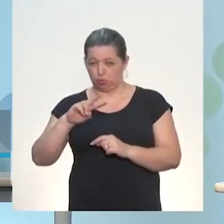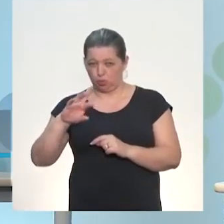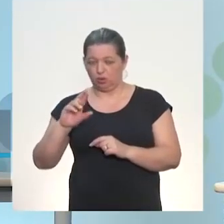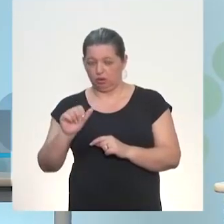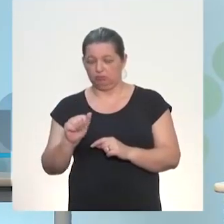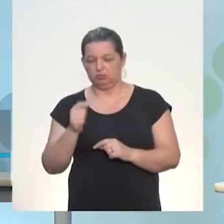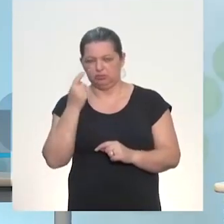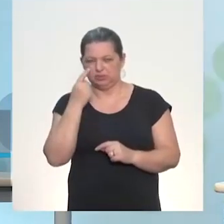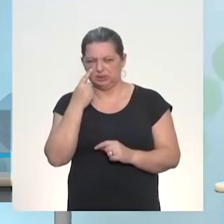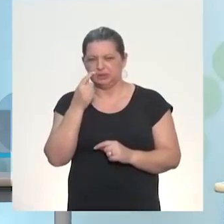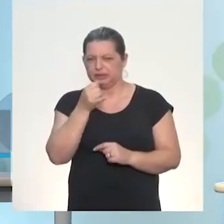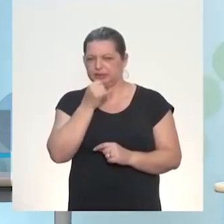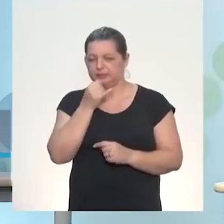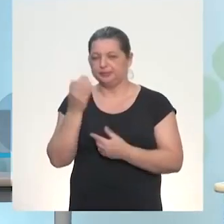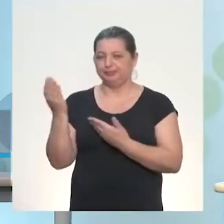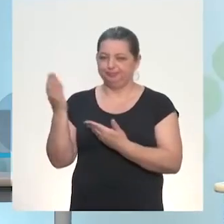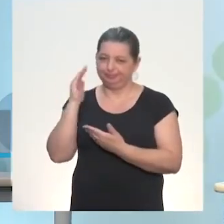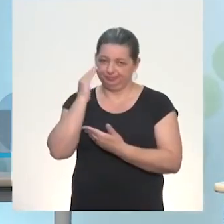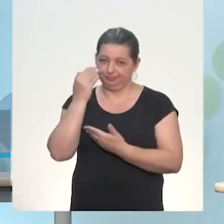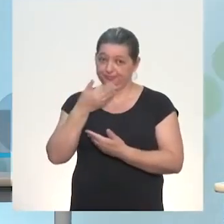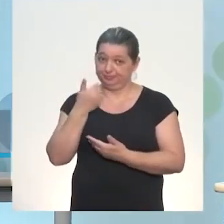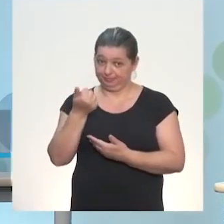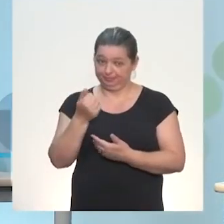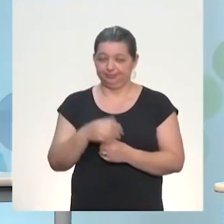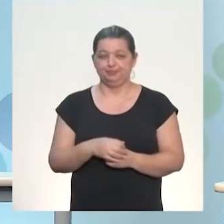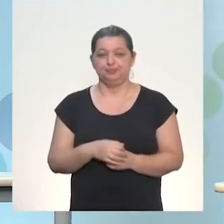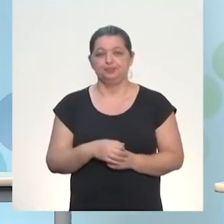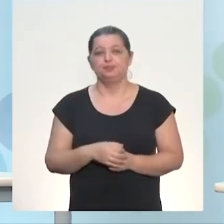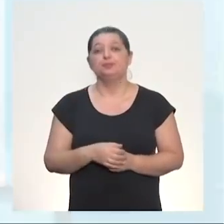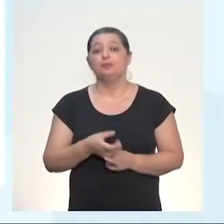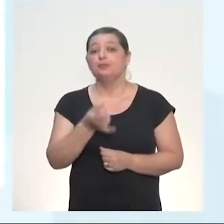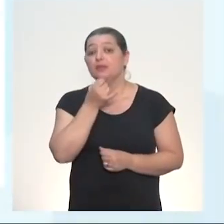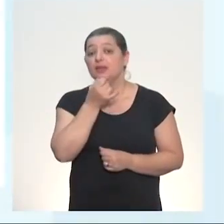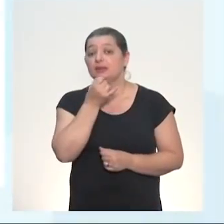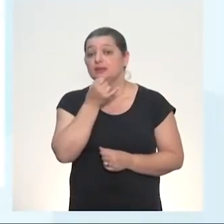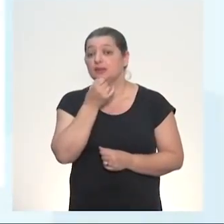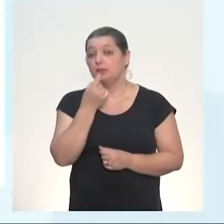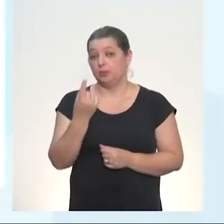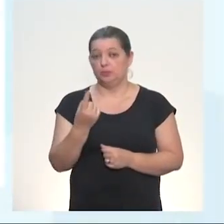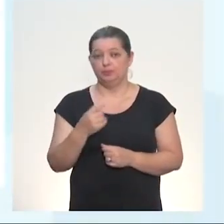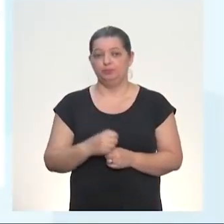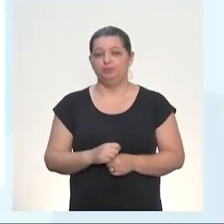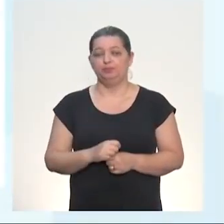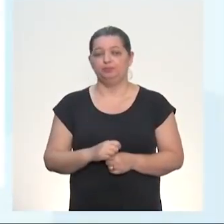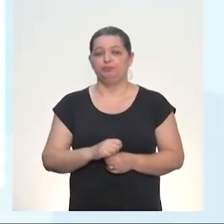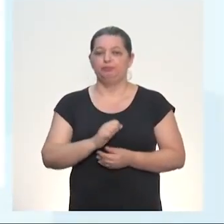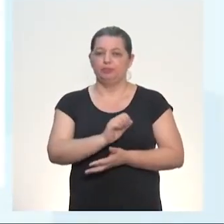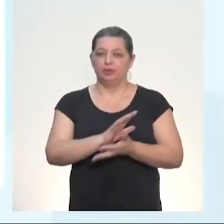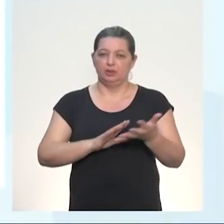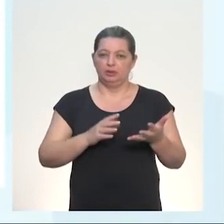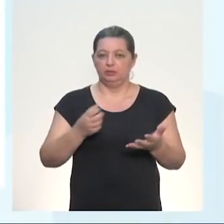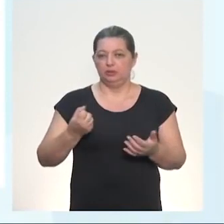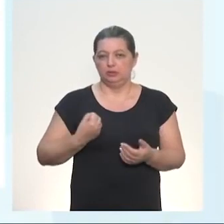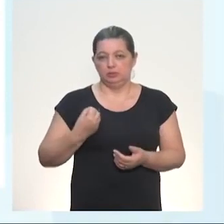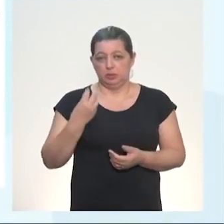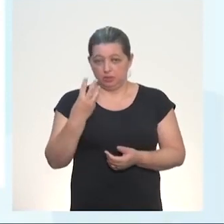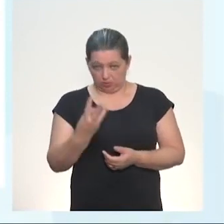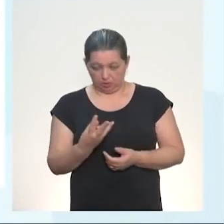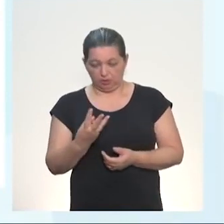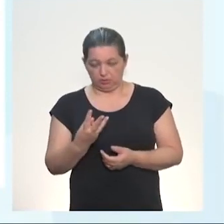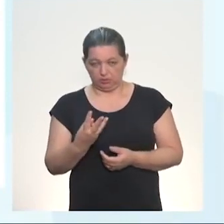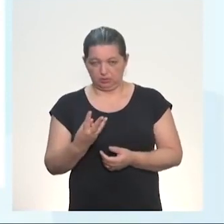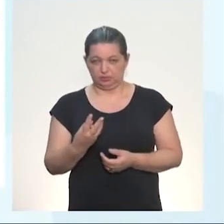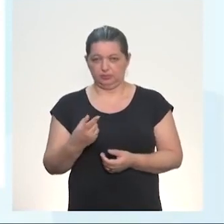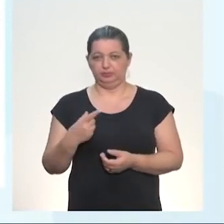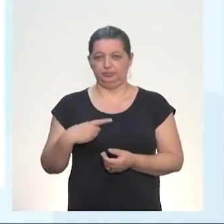vamos ver um exemplo para poder entender melhor essa aula? Vamos. Então, exemplo 1. A atividade 3, lá da página 100. Eu peguei essa atividade 3,